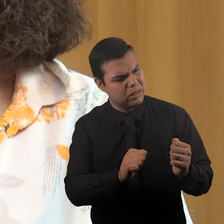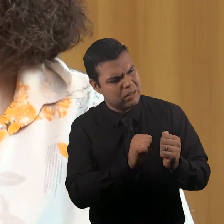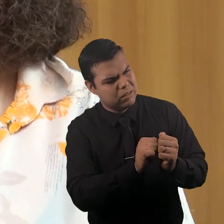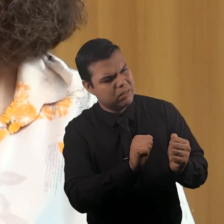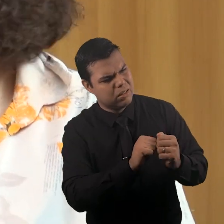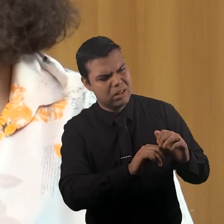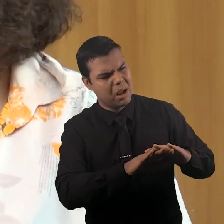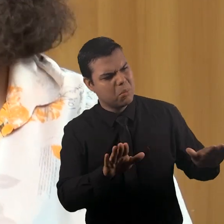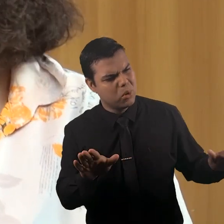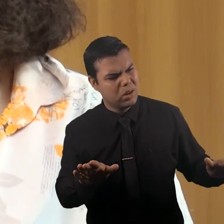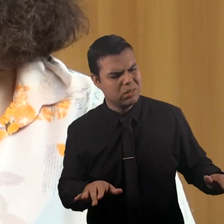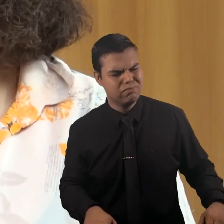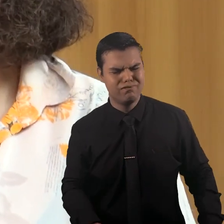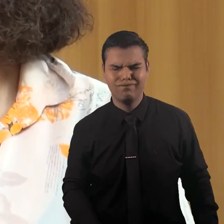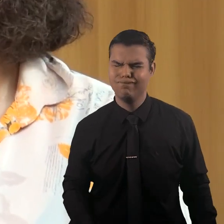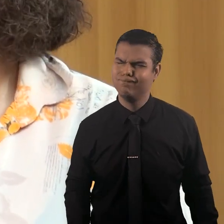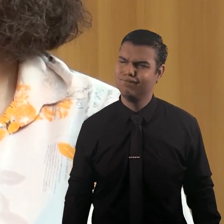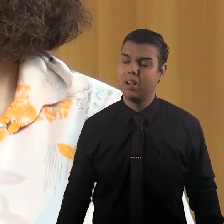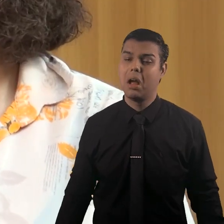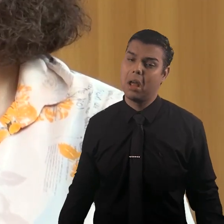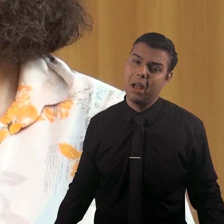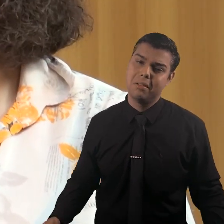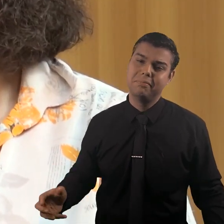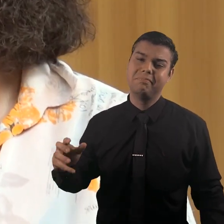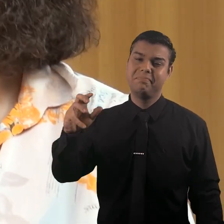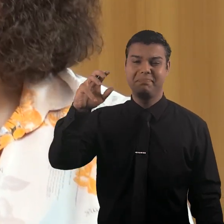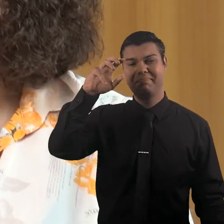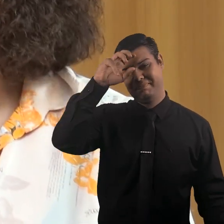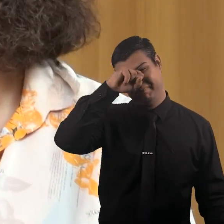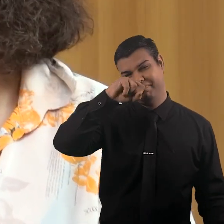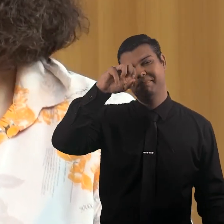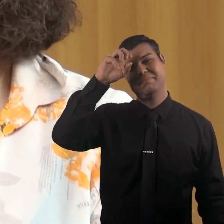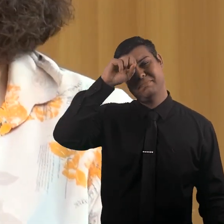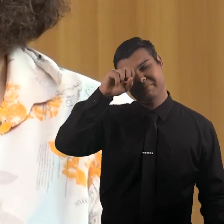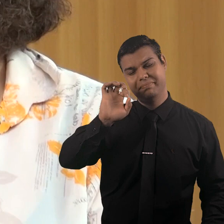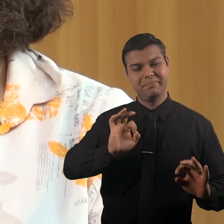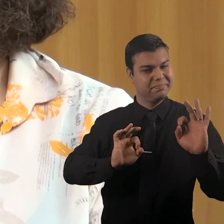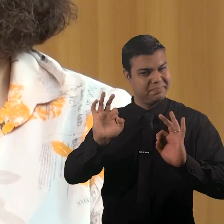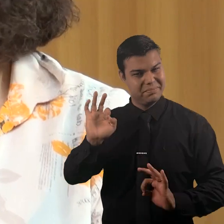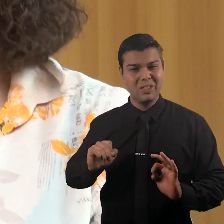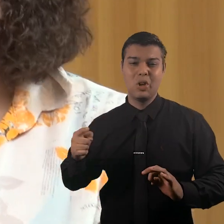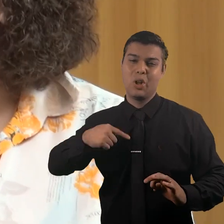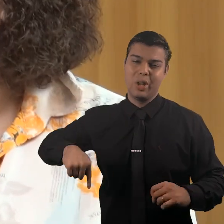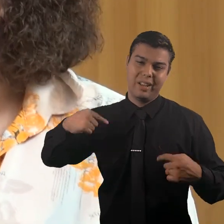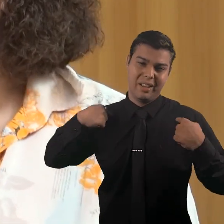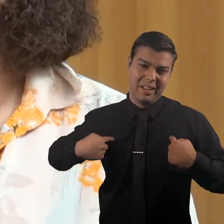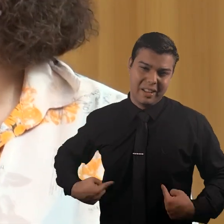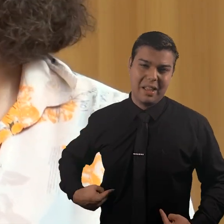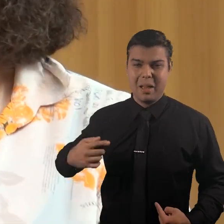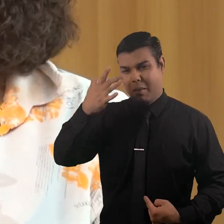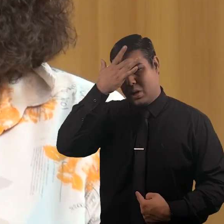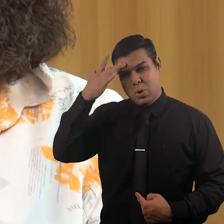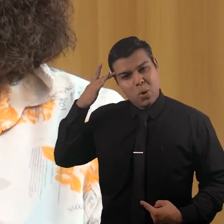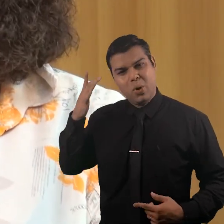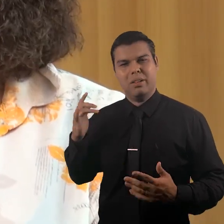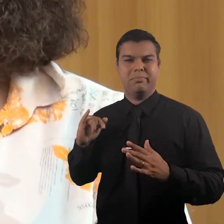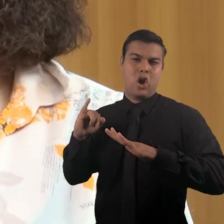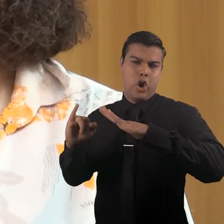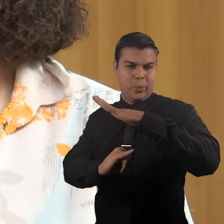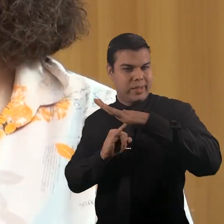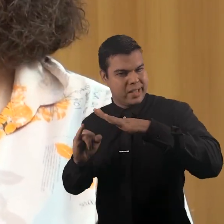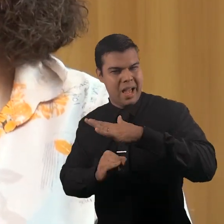junto. Mas isso também é um aprendizado, sabe? Isso também é algo que a gente elabora dentro da gente, como pessoa, como